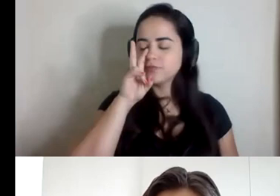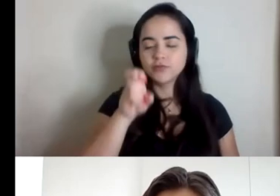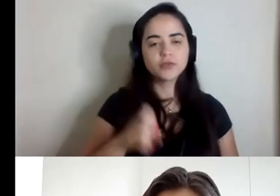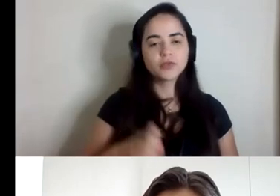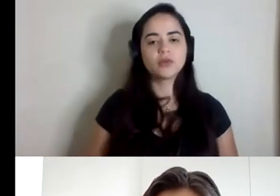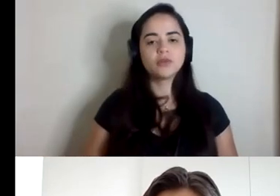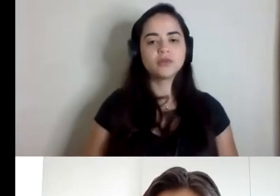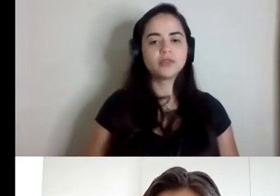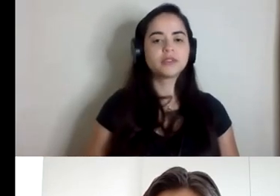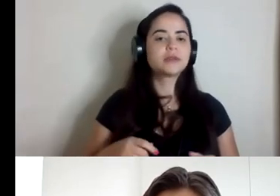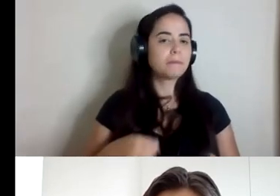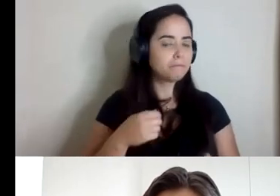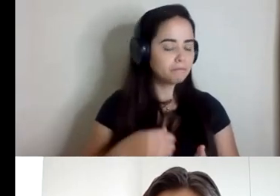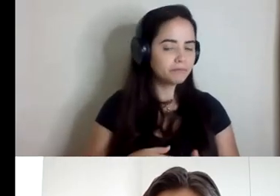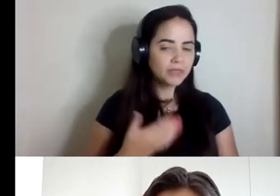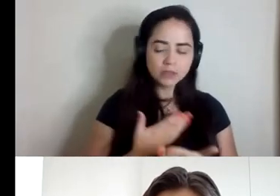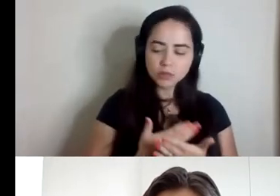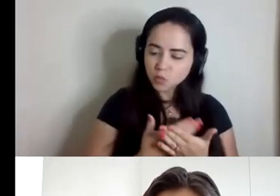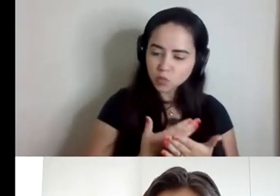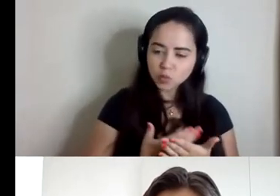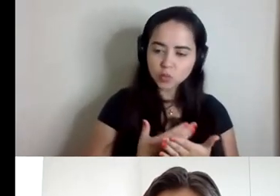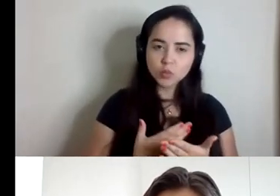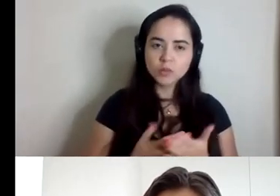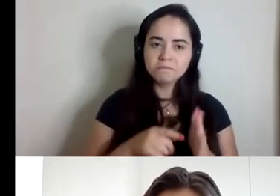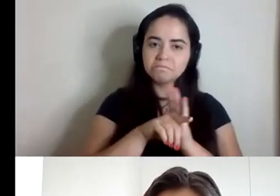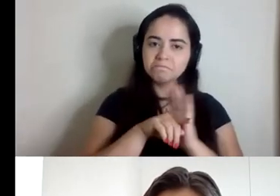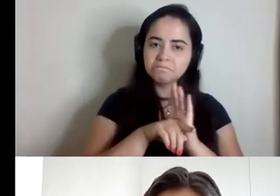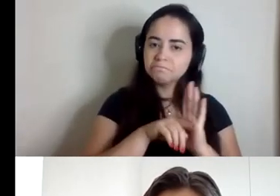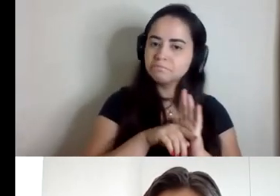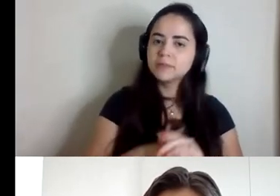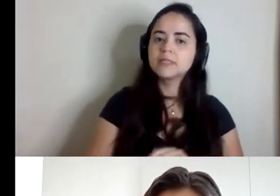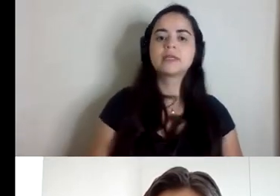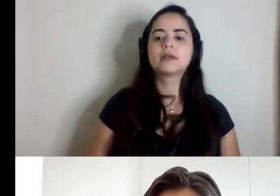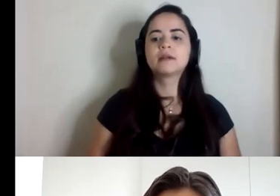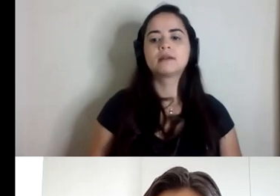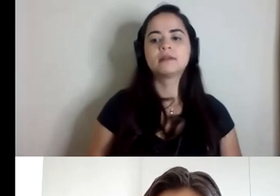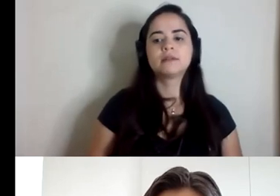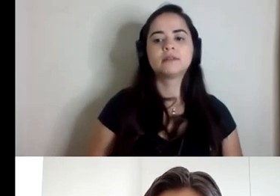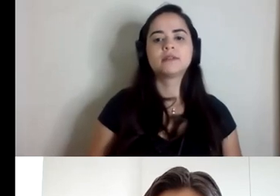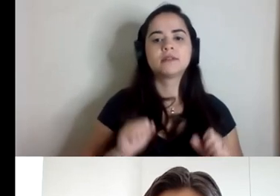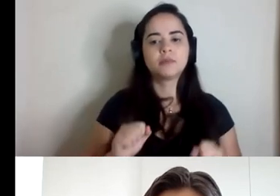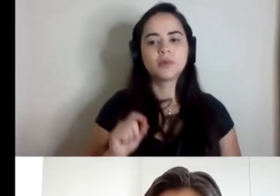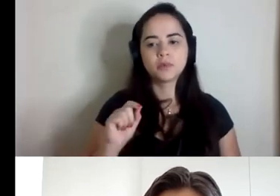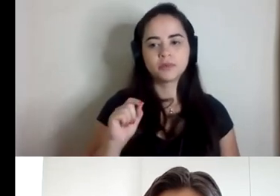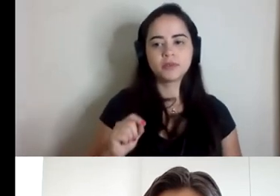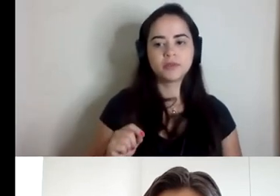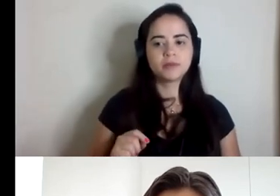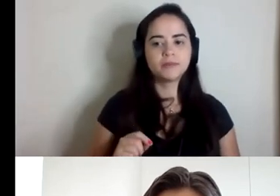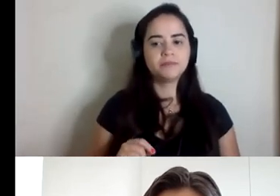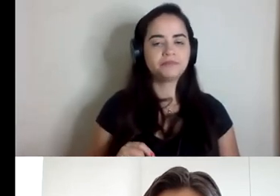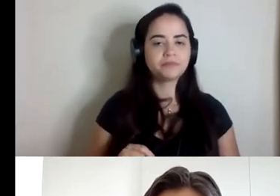muita força, que a gente possa se dedicar às nossas pesquisas, de modo a fazer com que realmente as